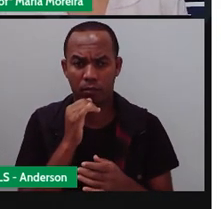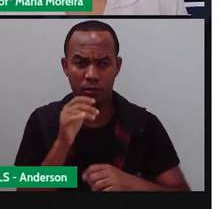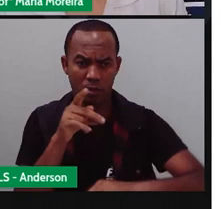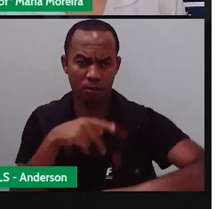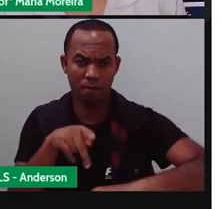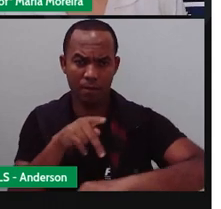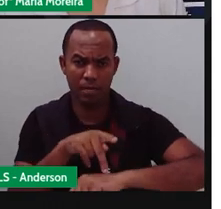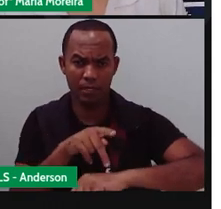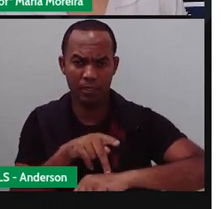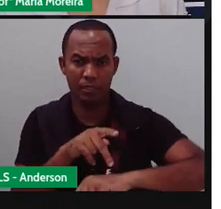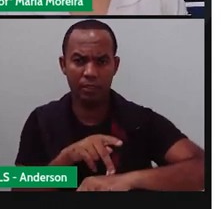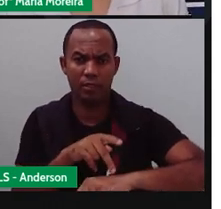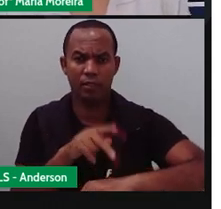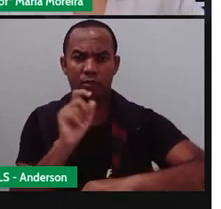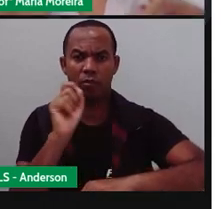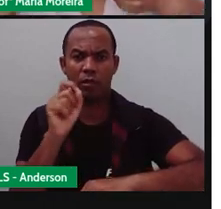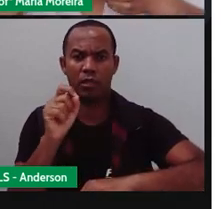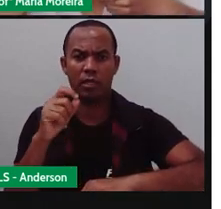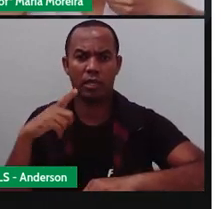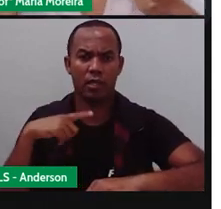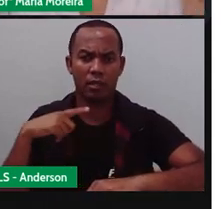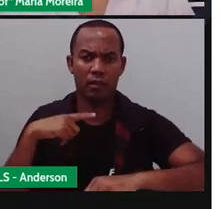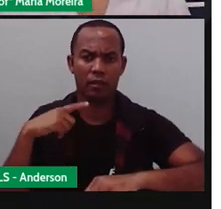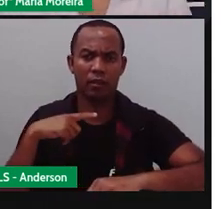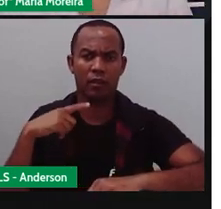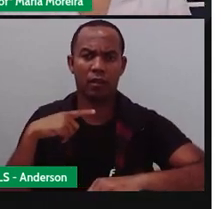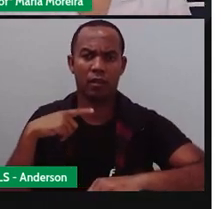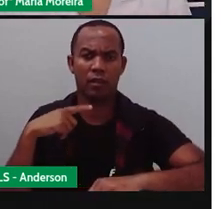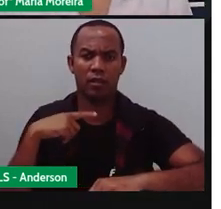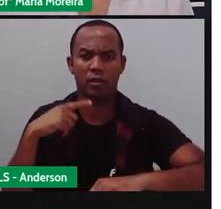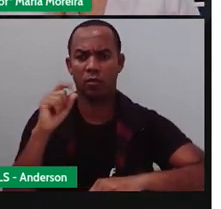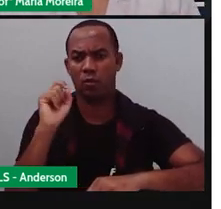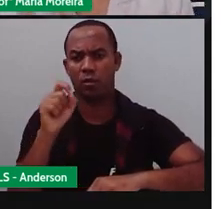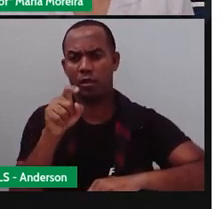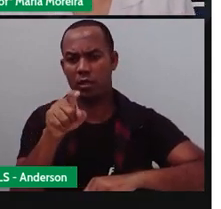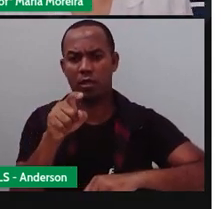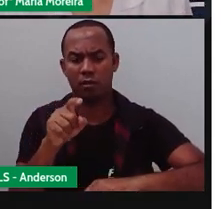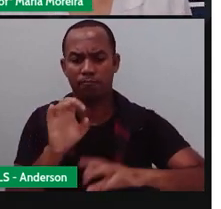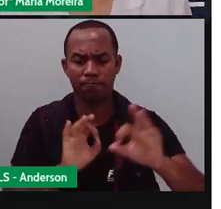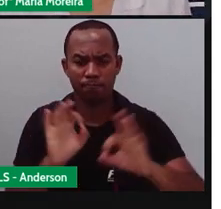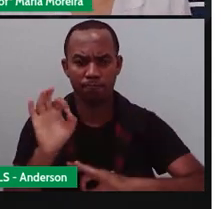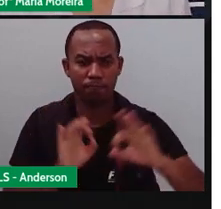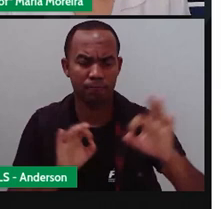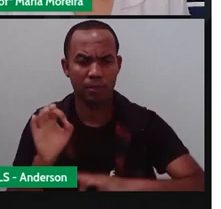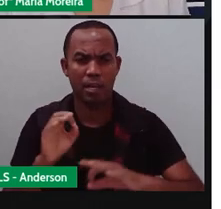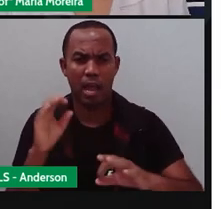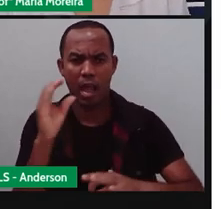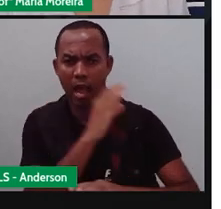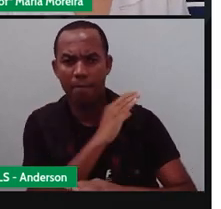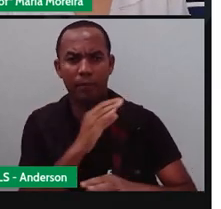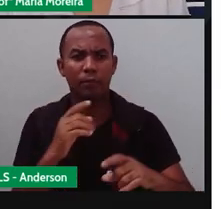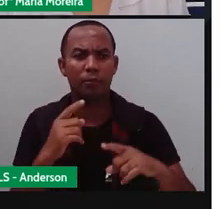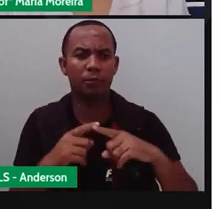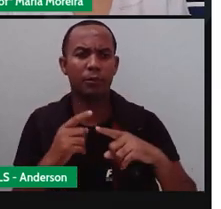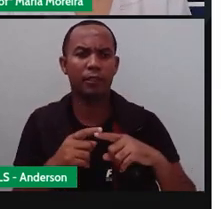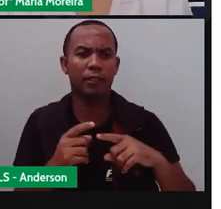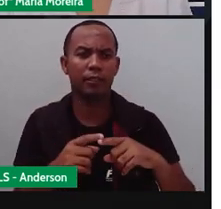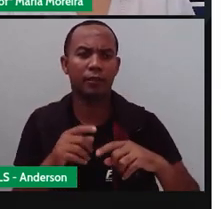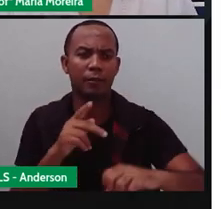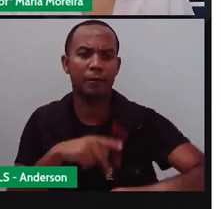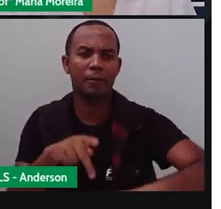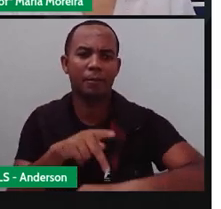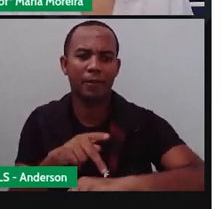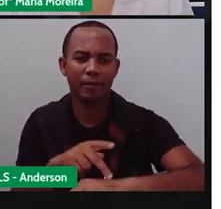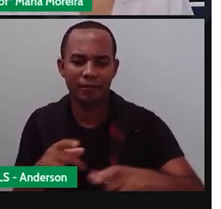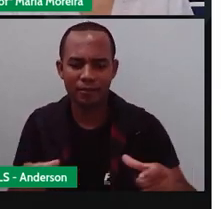países de pequena extensão geográfica ou seja país o que pequenos resolvem com mais facilidade o problema da montagem